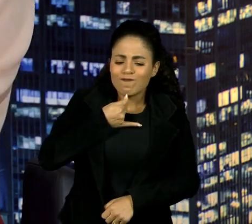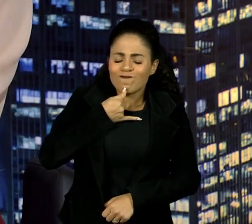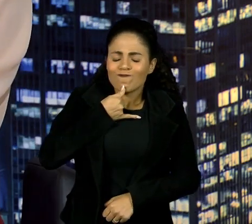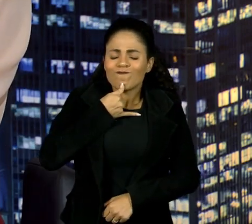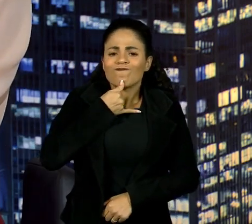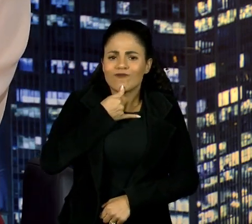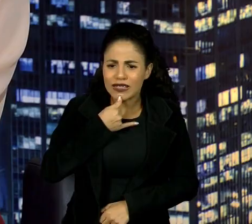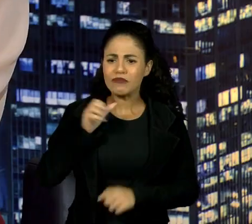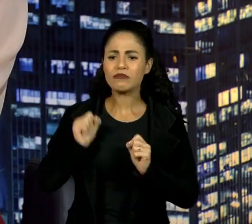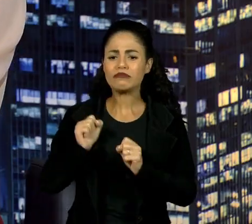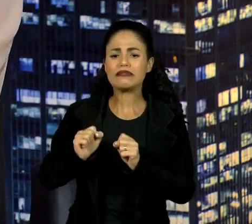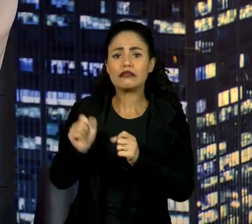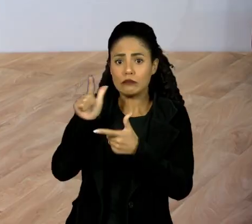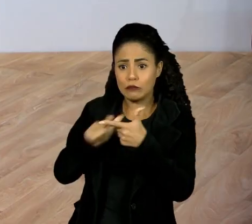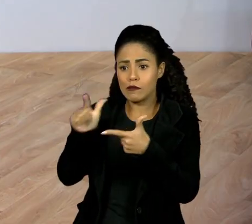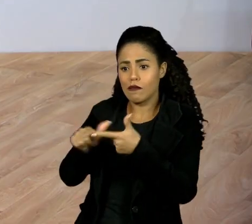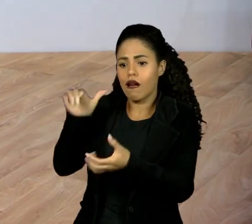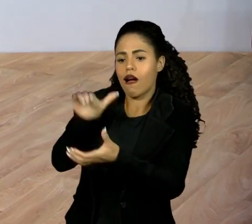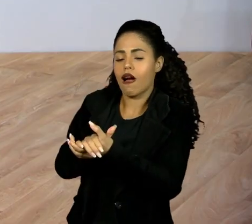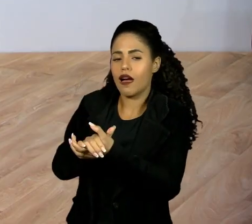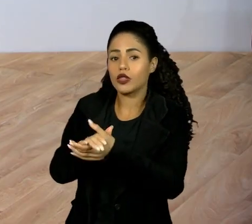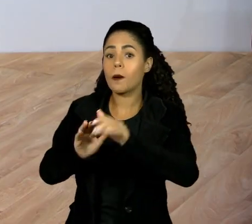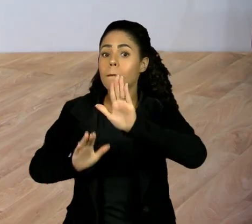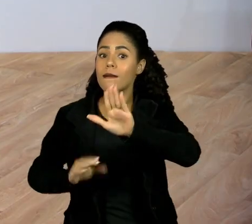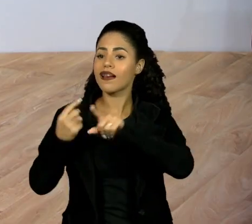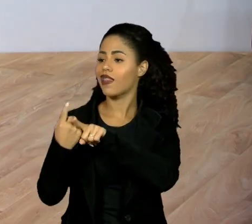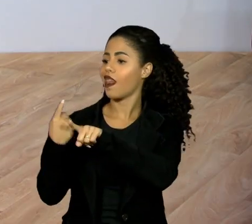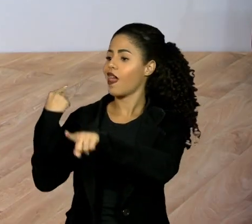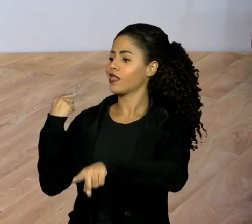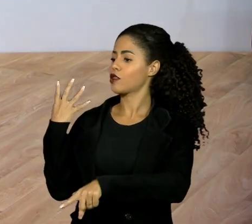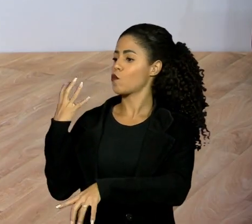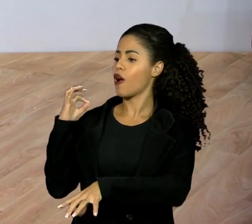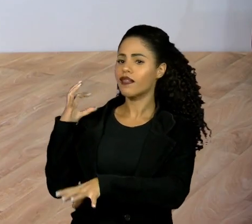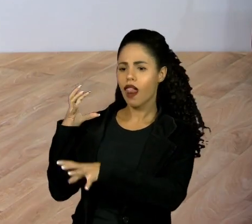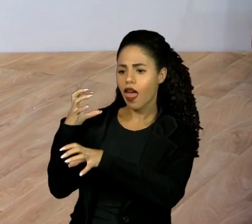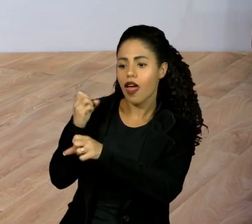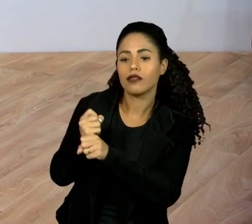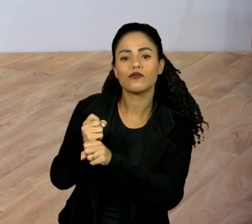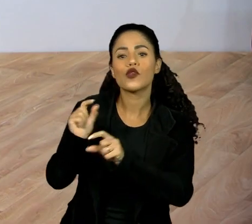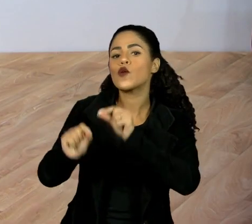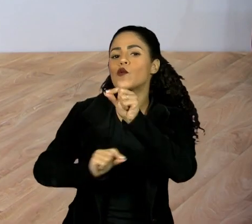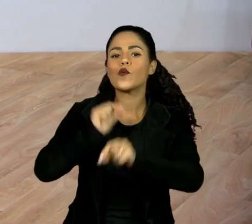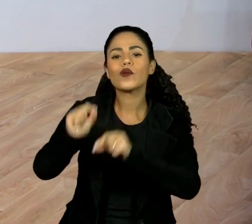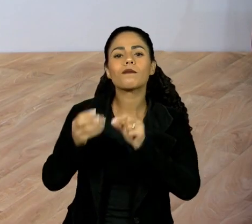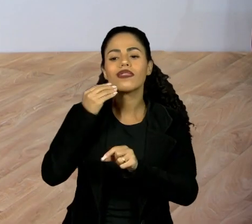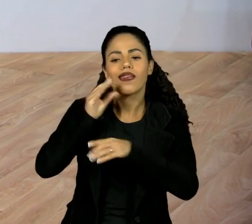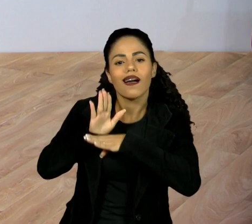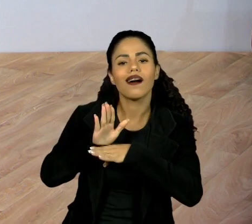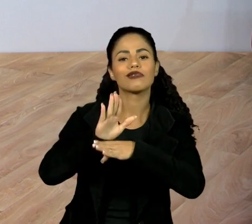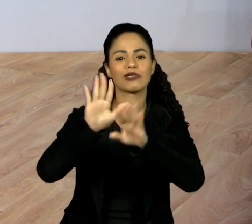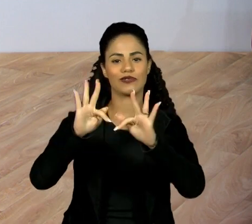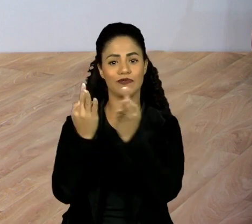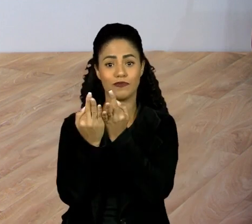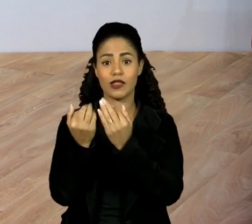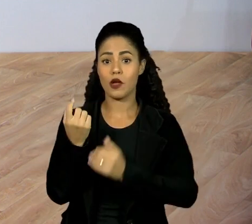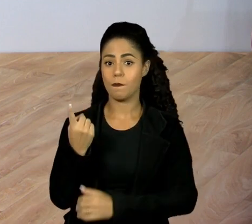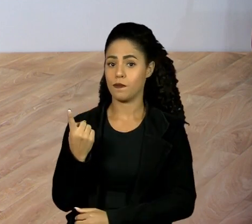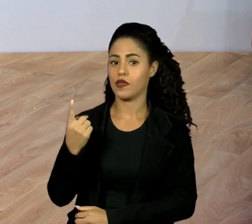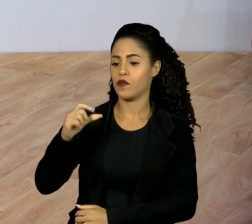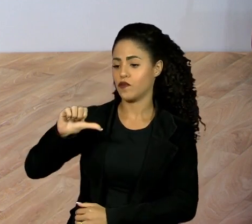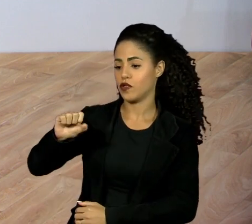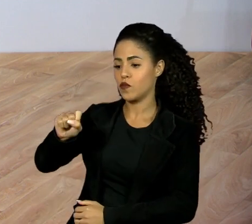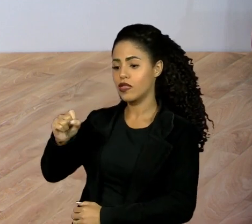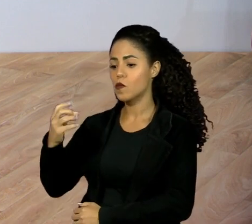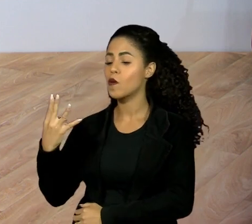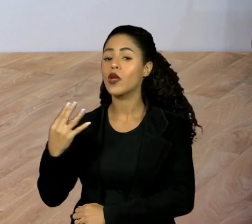problemas no relacionamento. Mas há 40 anos ganhamos um grande aliado na luta contra a infertilidade. Em